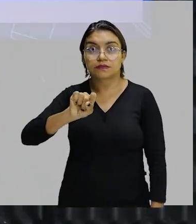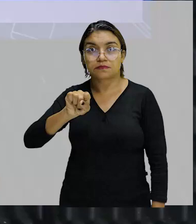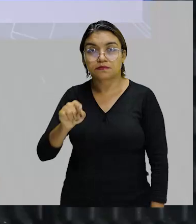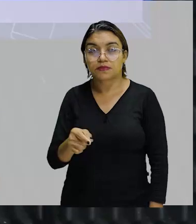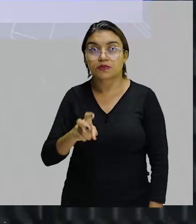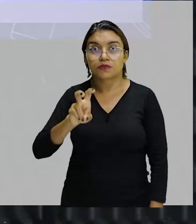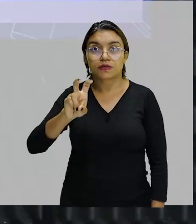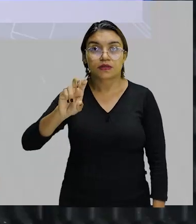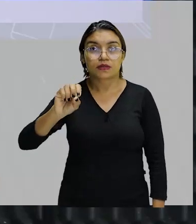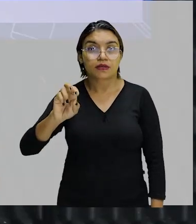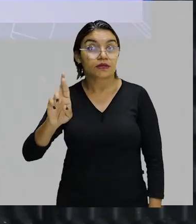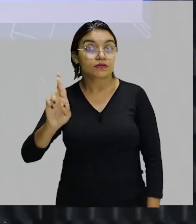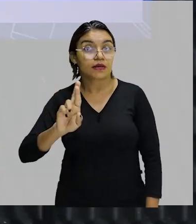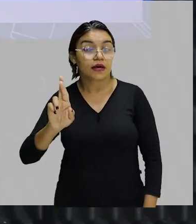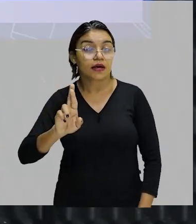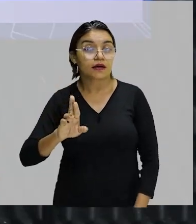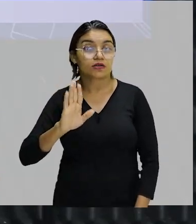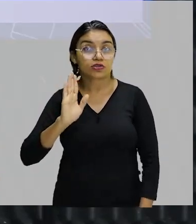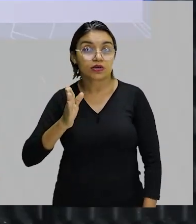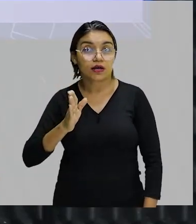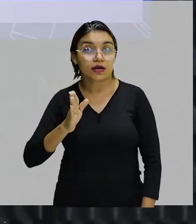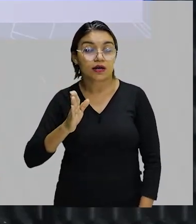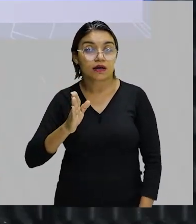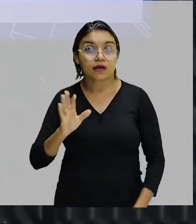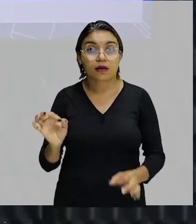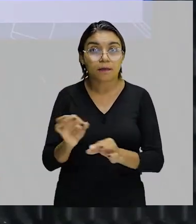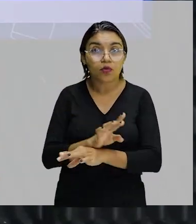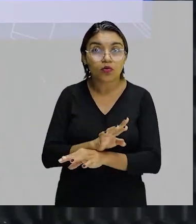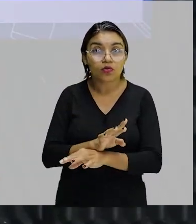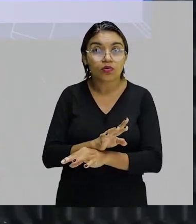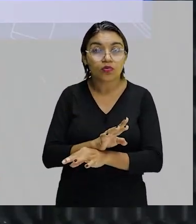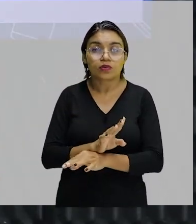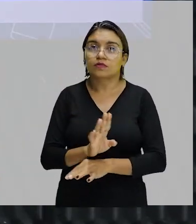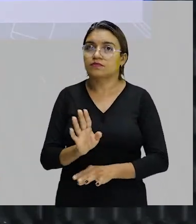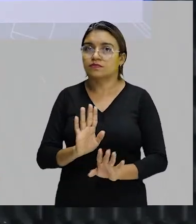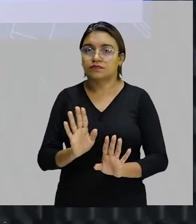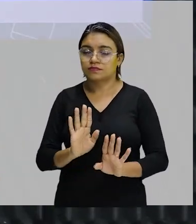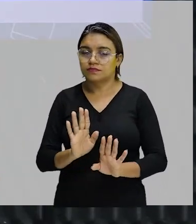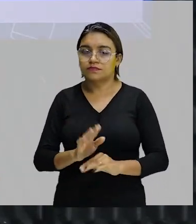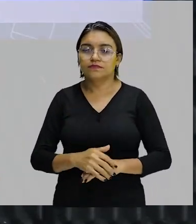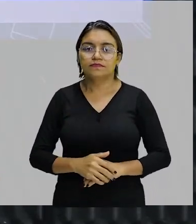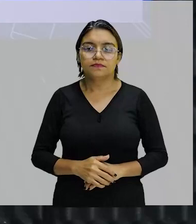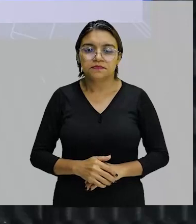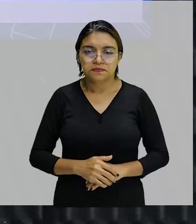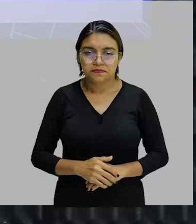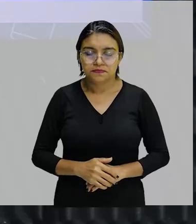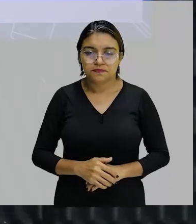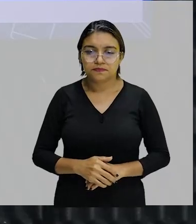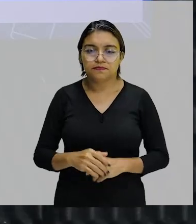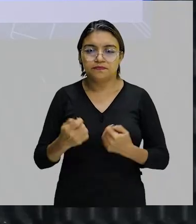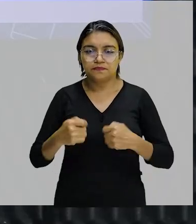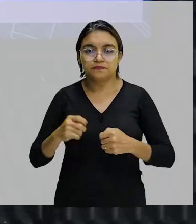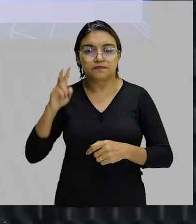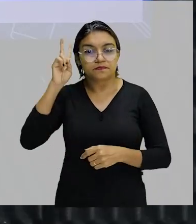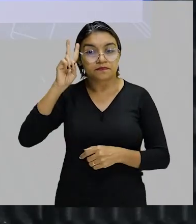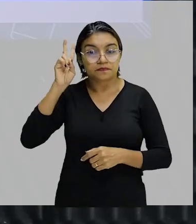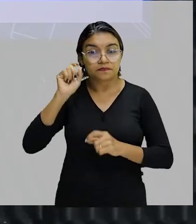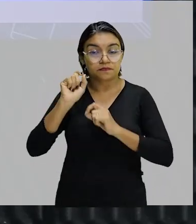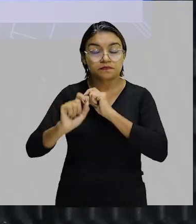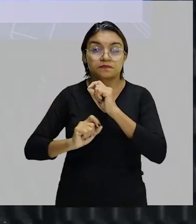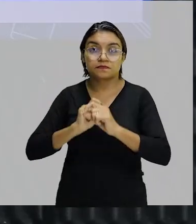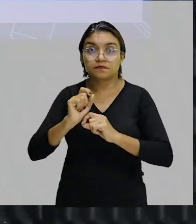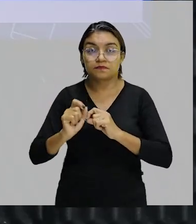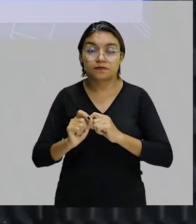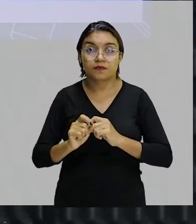15.500. Acabou? Já posso ir lá no gabarito? Não tem essa opção. Acabou não. Lembra que eu te disse que eu precisava da soma dos 5